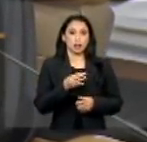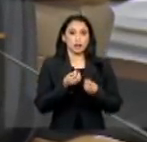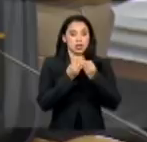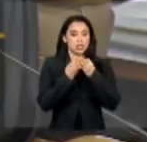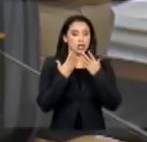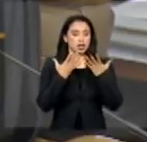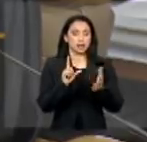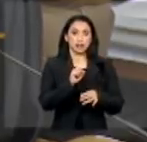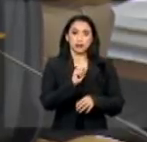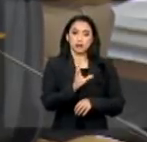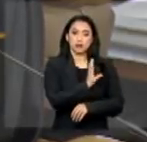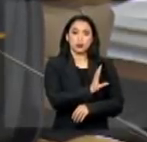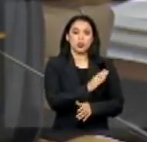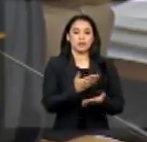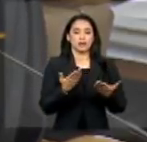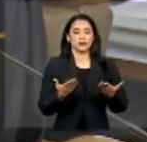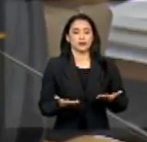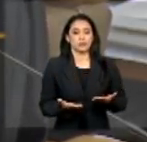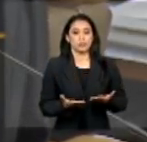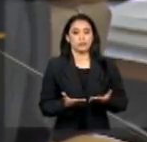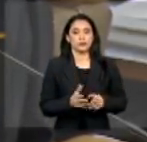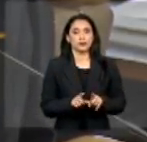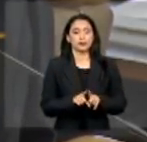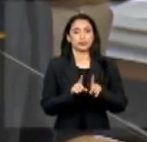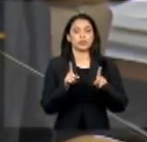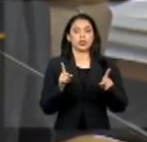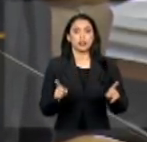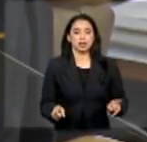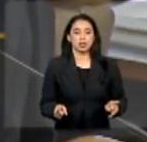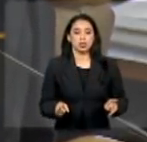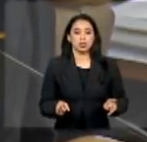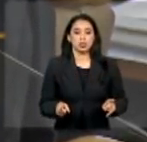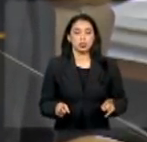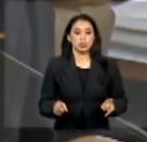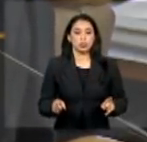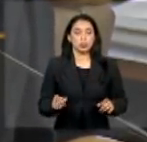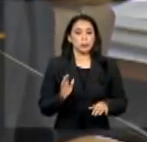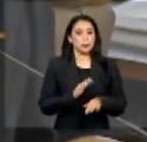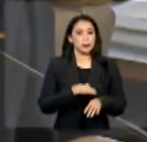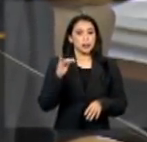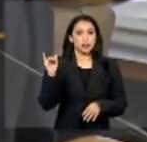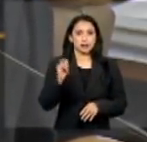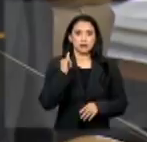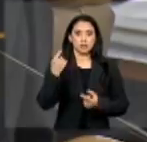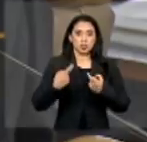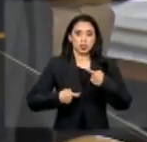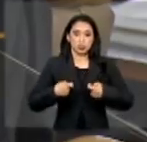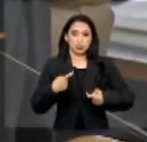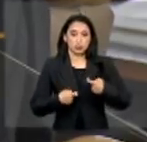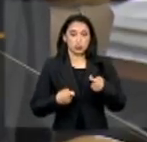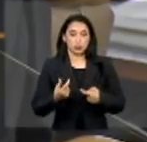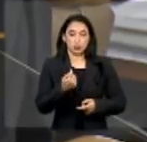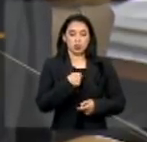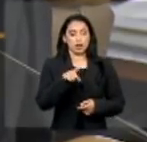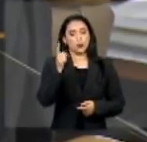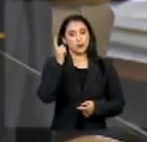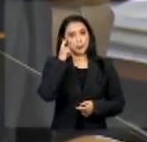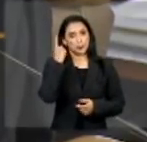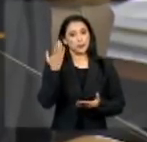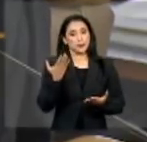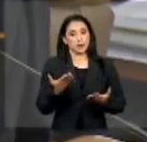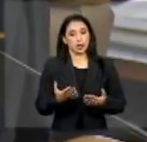colaboradores portanto o cerne da discussão em meu modo de ver